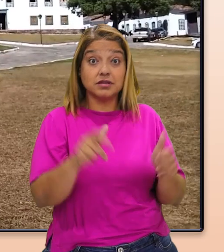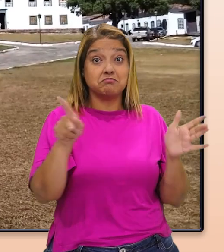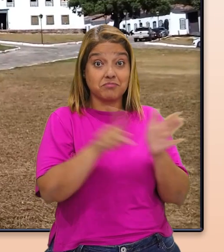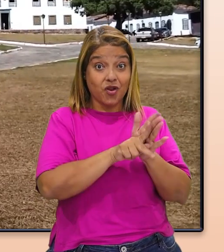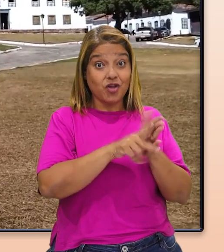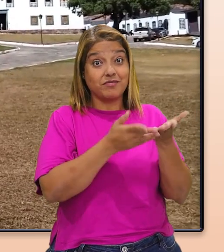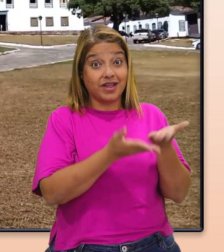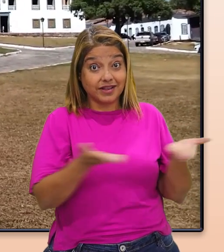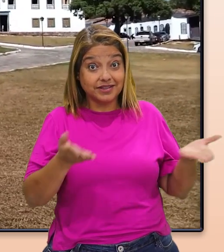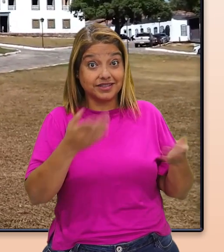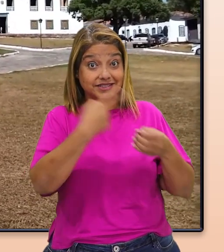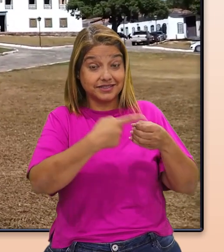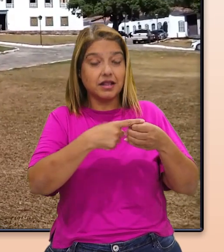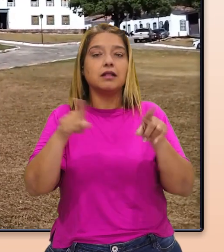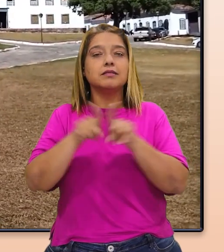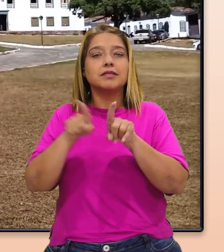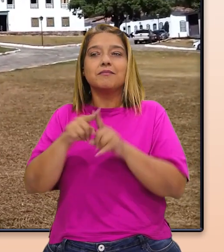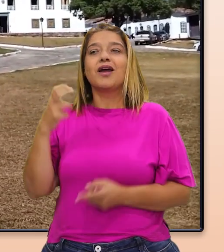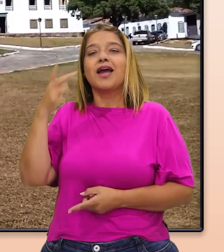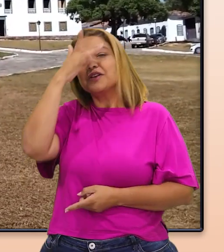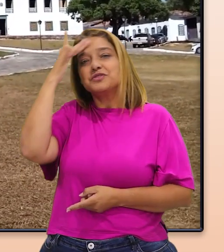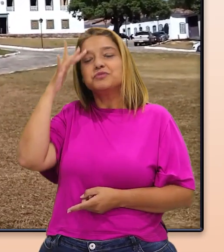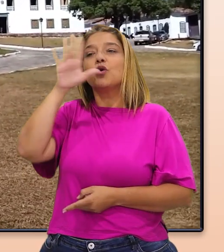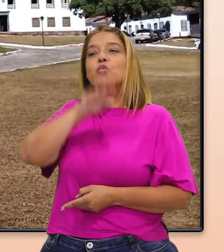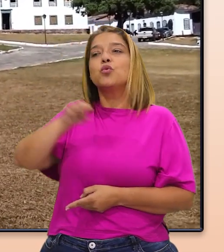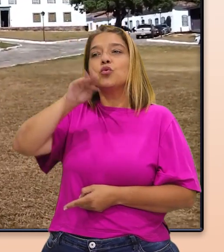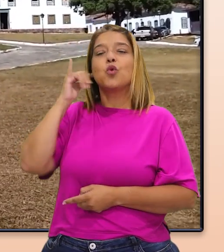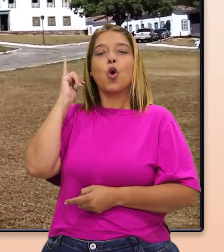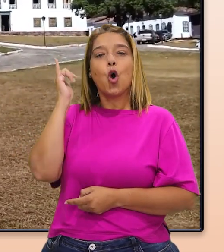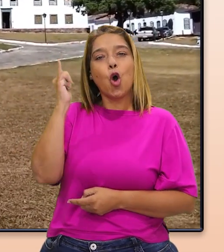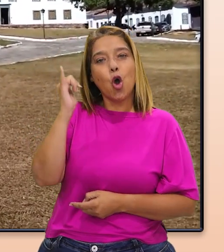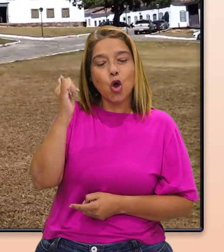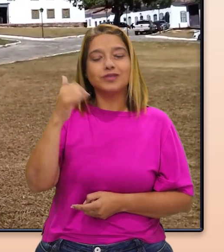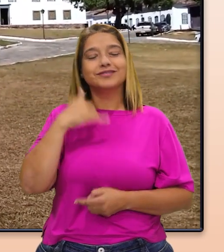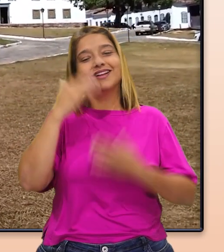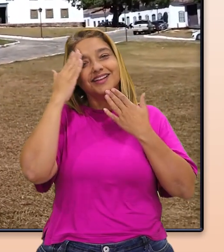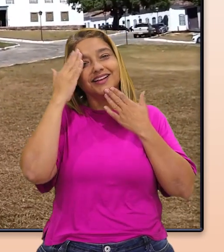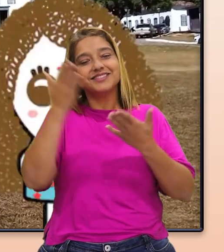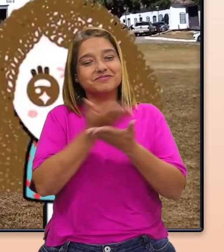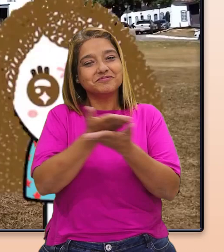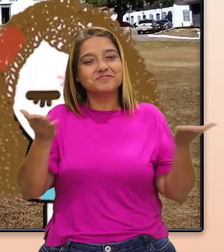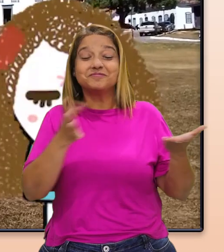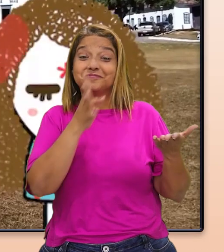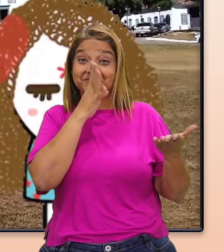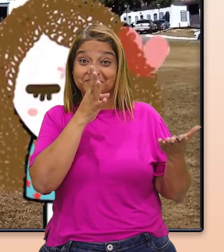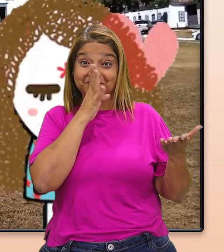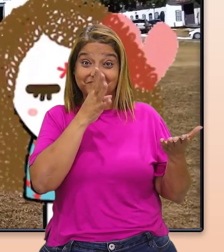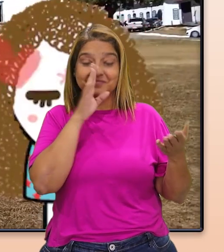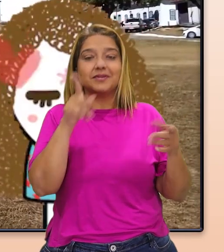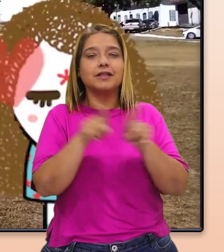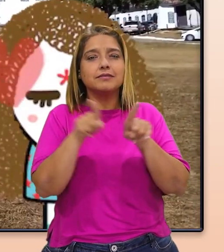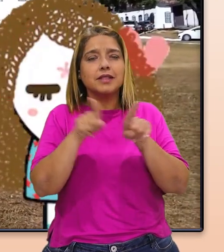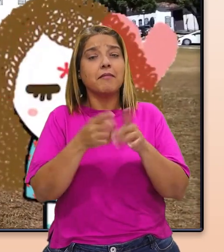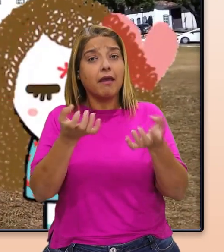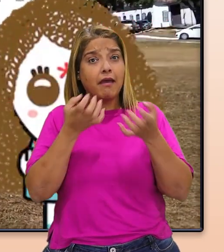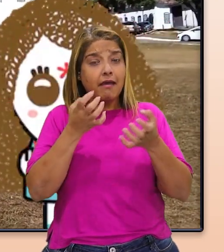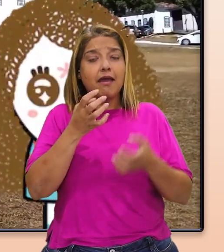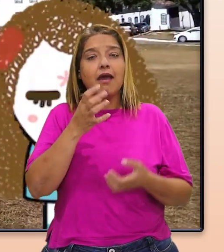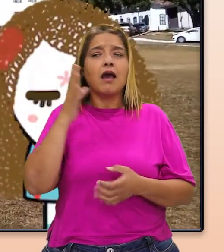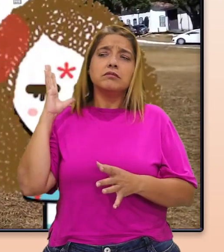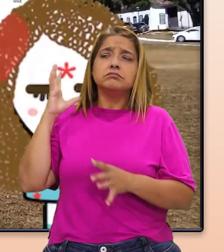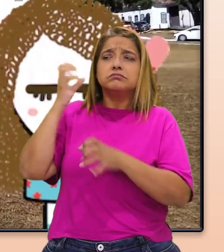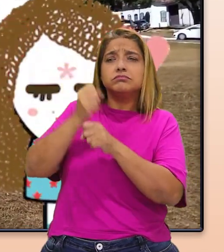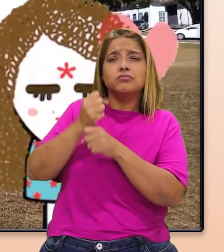artesanato local ou é claro na oralidade do Povo Quero Agradecer aqui a sua participação e querendo